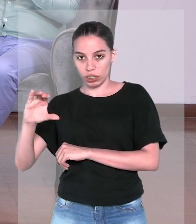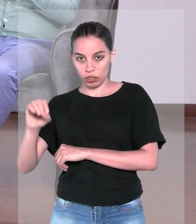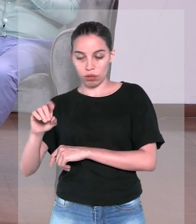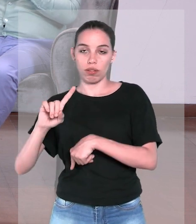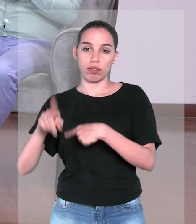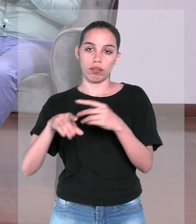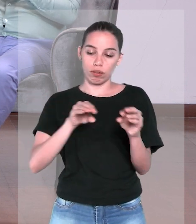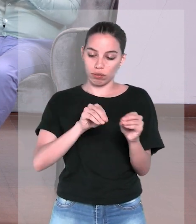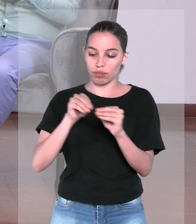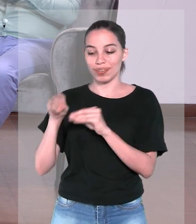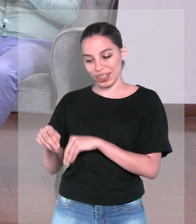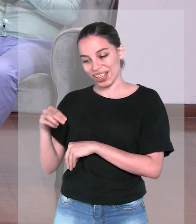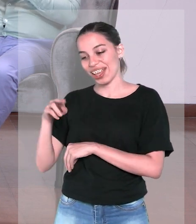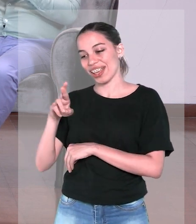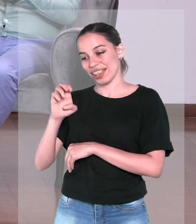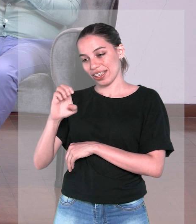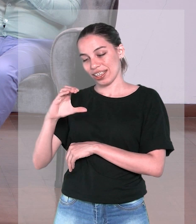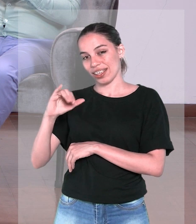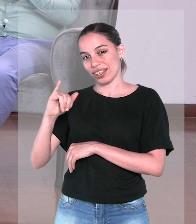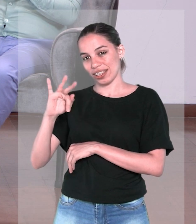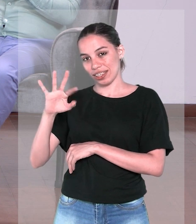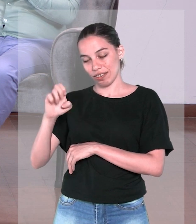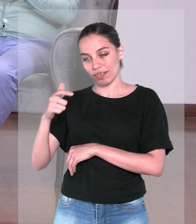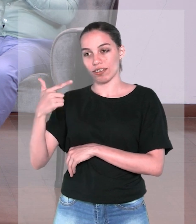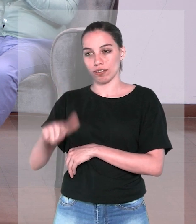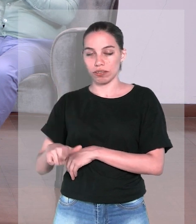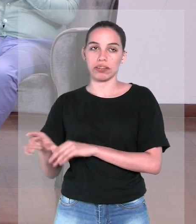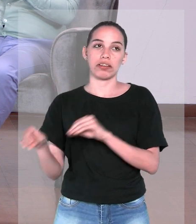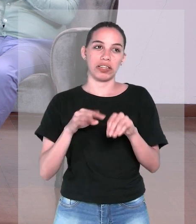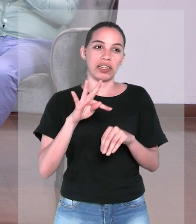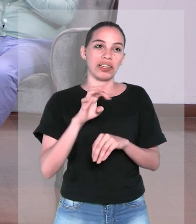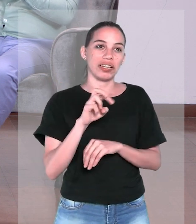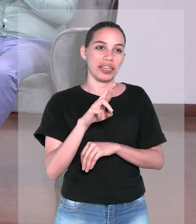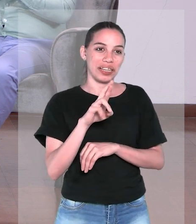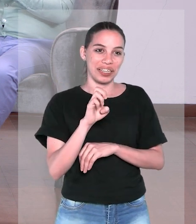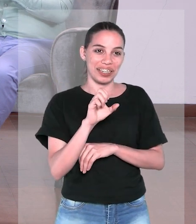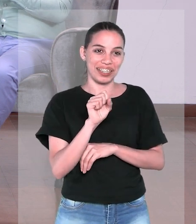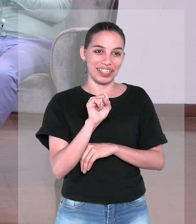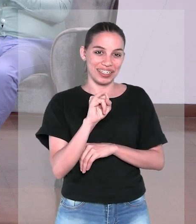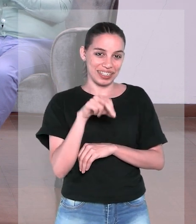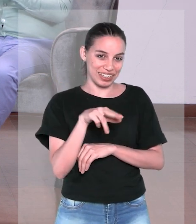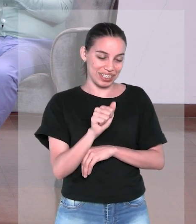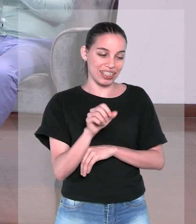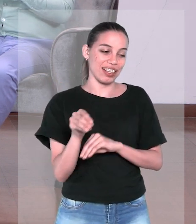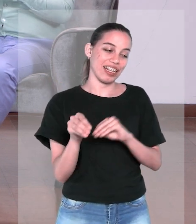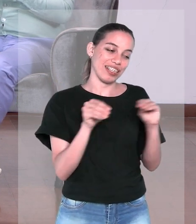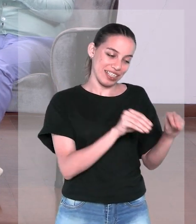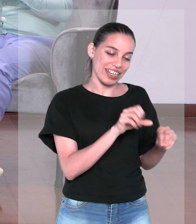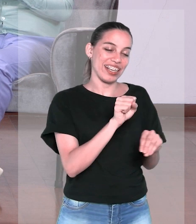e aí fui passei um tempo em São Luís, Fortaleza, Teresina e Sergipe.